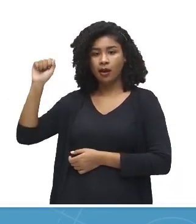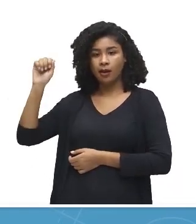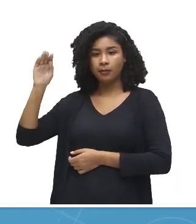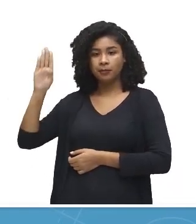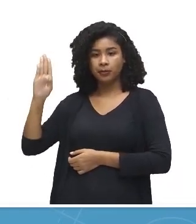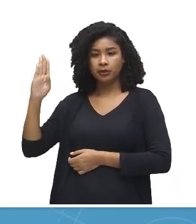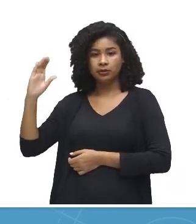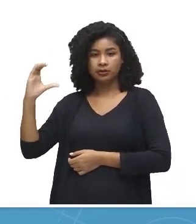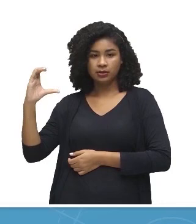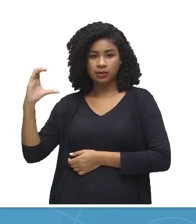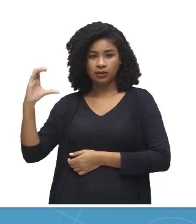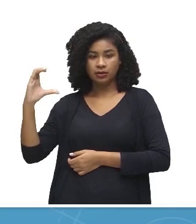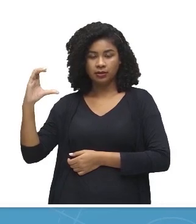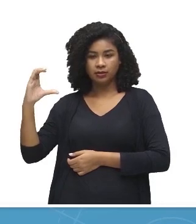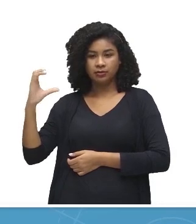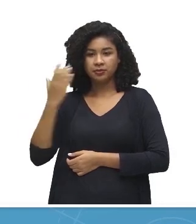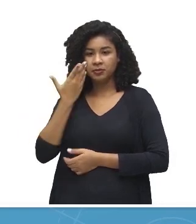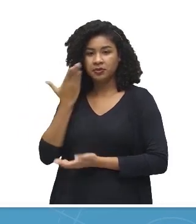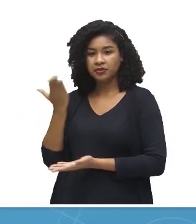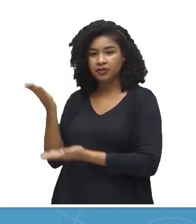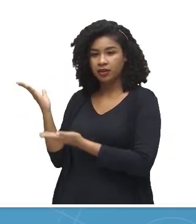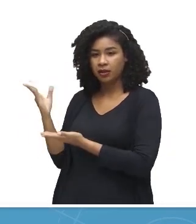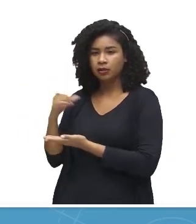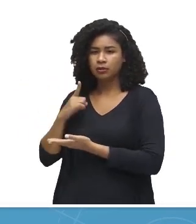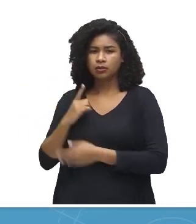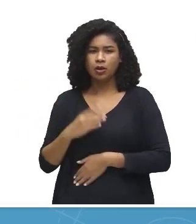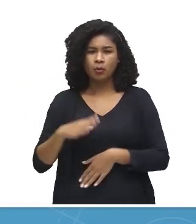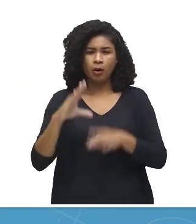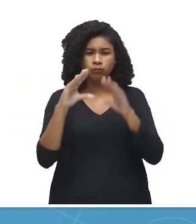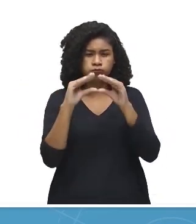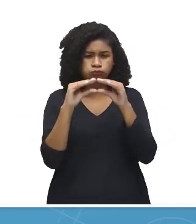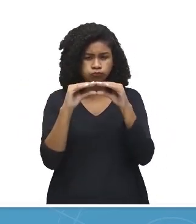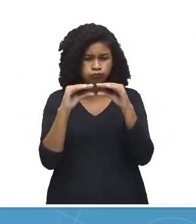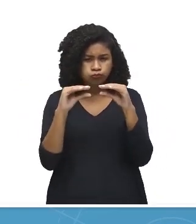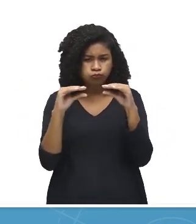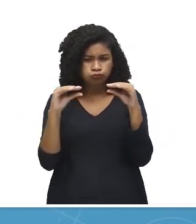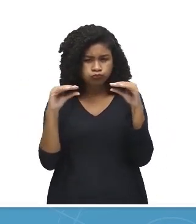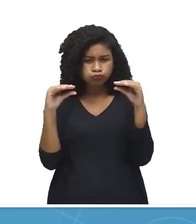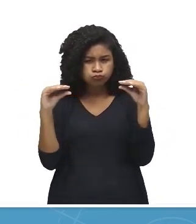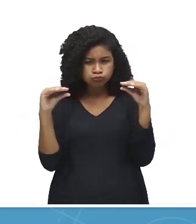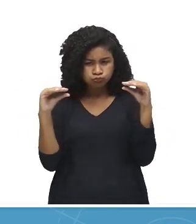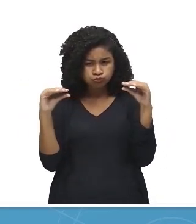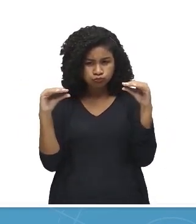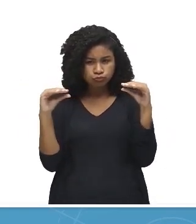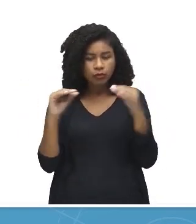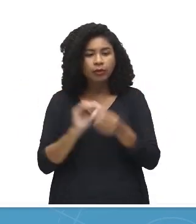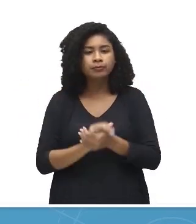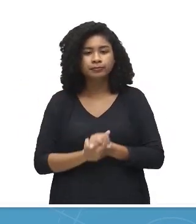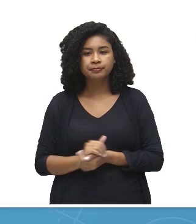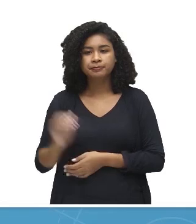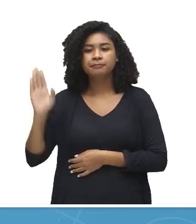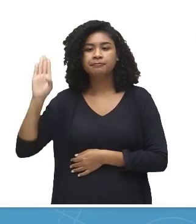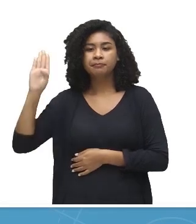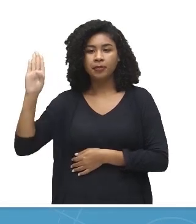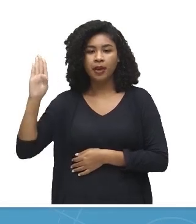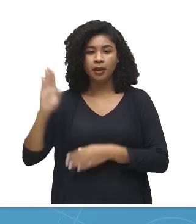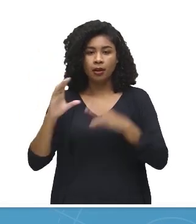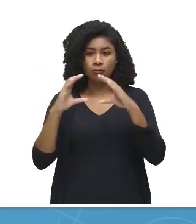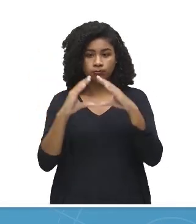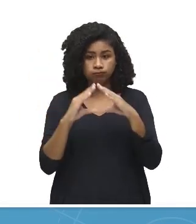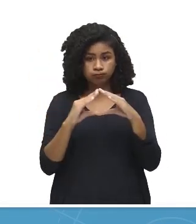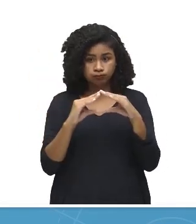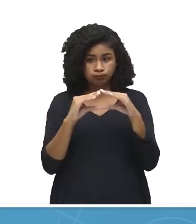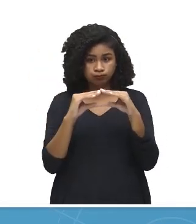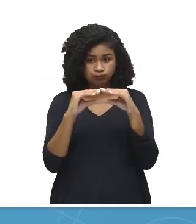né? Na letra A, a gente vê ali apenas uma camada de células, bem achatadas. Na letra B, a gente observa